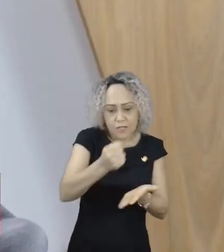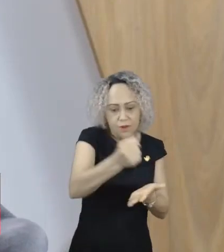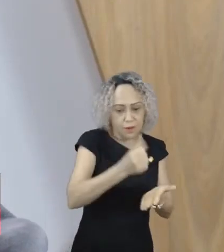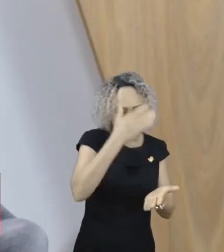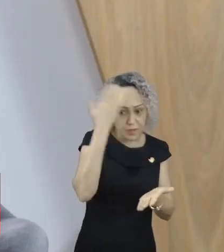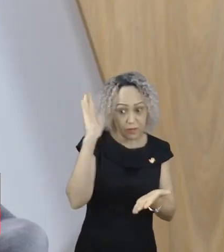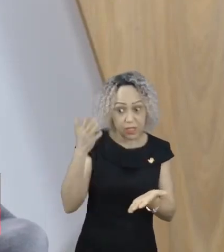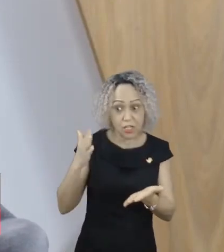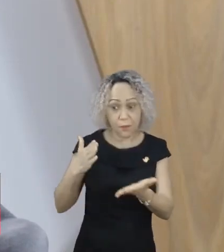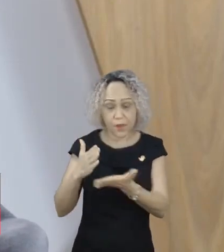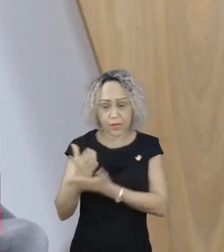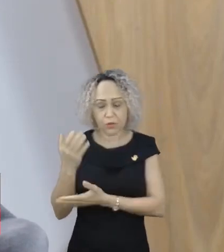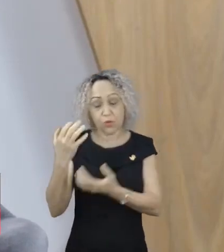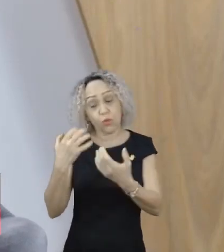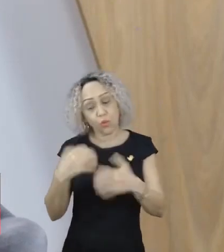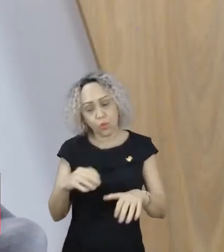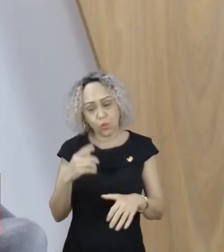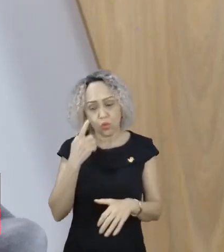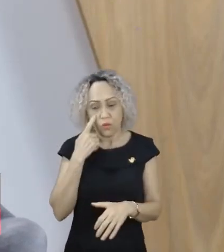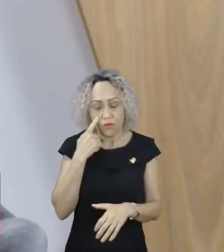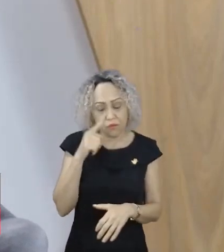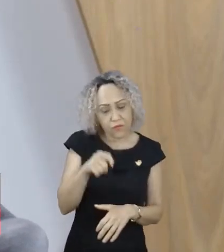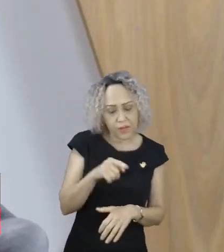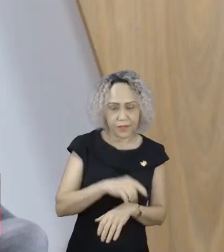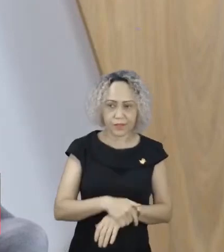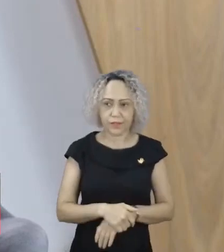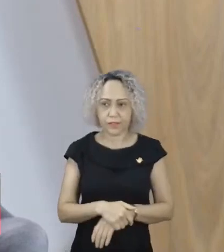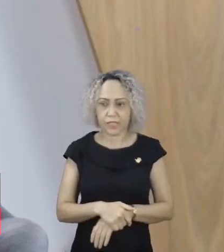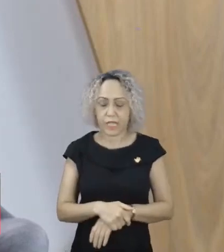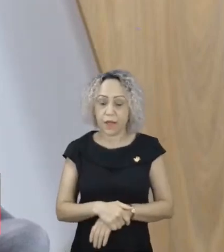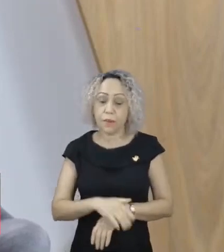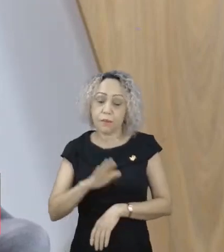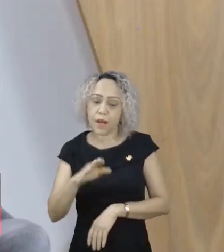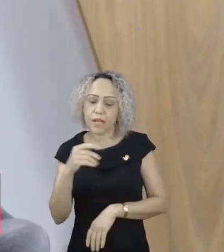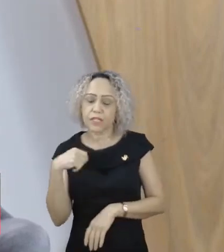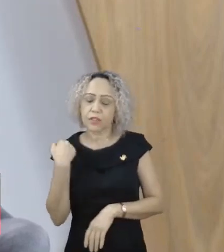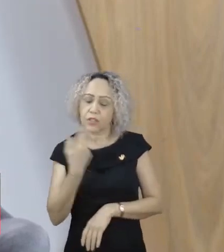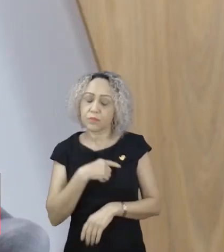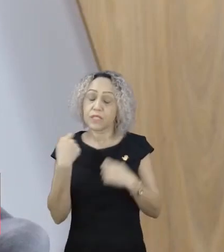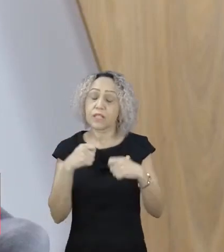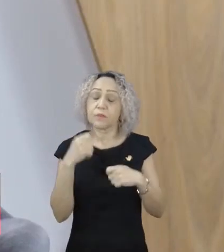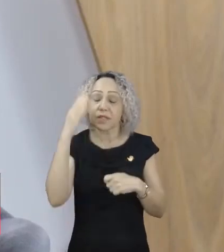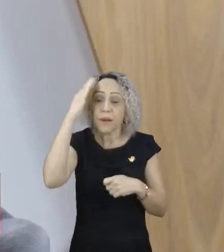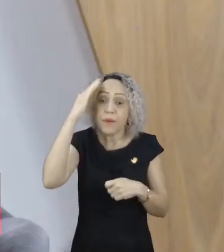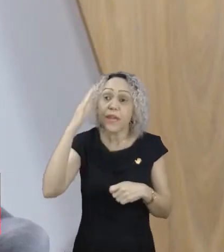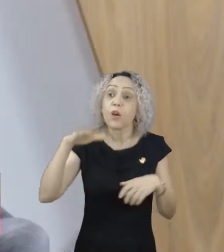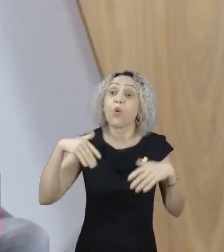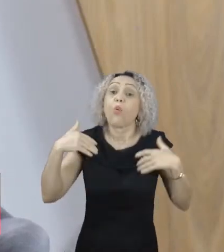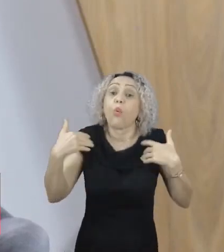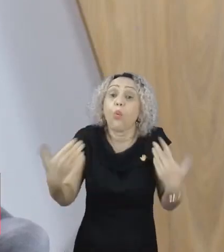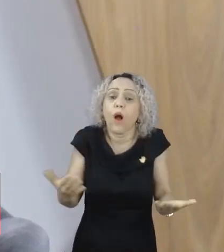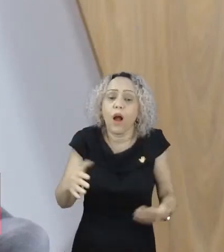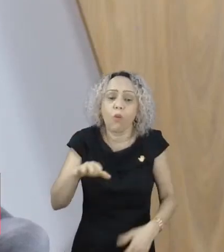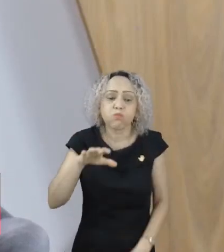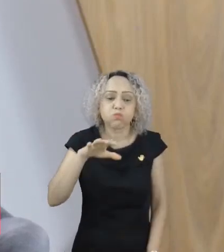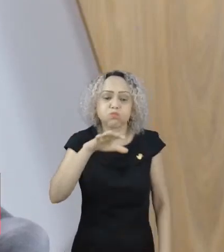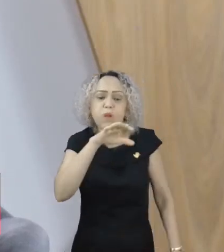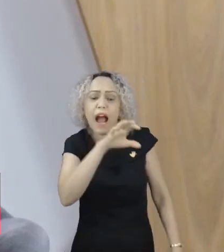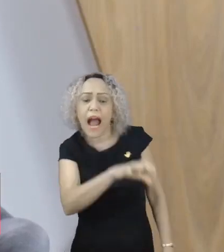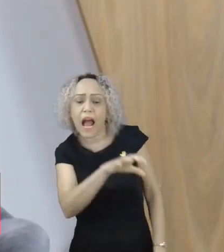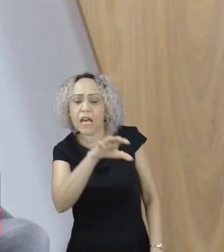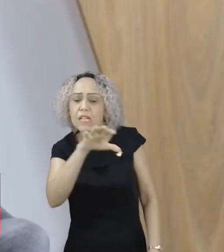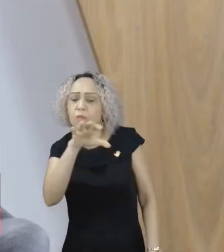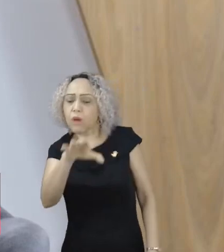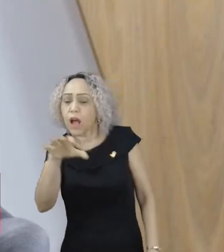como precisar, mas eu posso até perguntar para o pessoal da Receita como está isso, a nossa área que autoriza essa